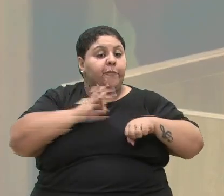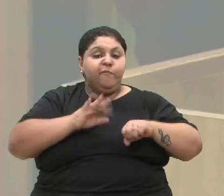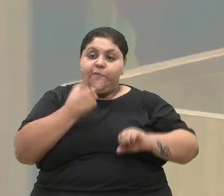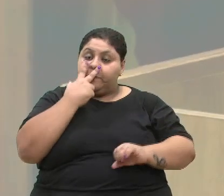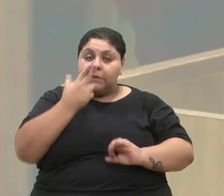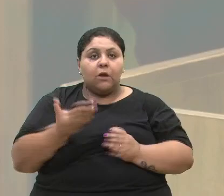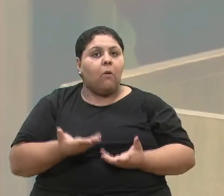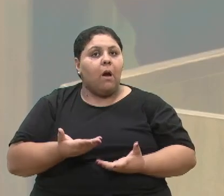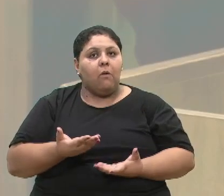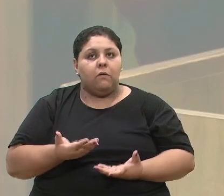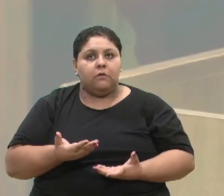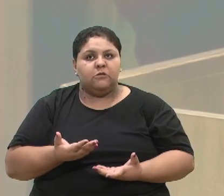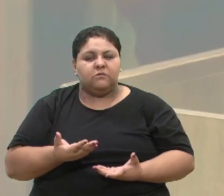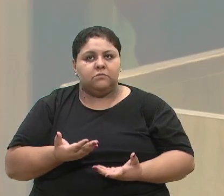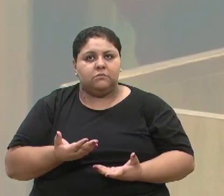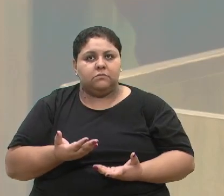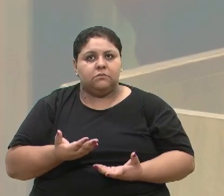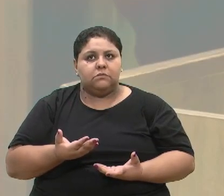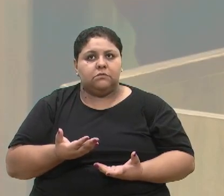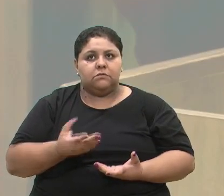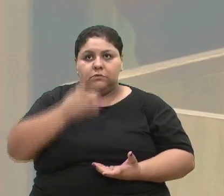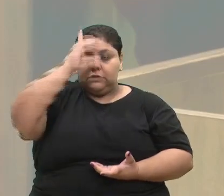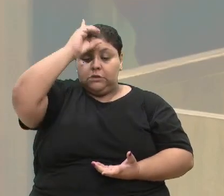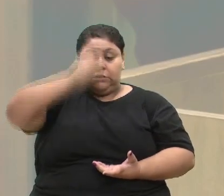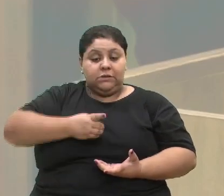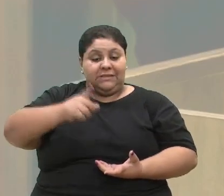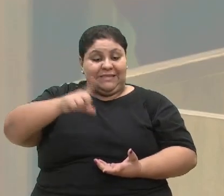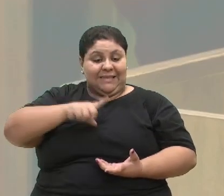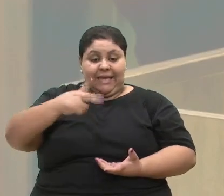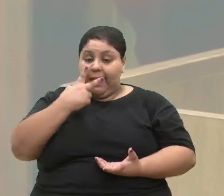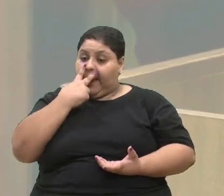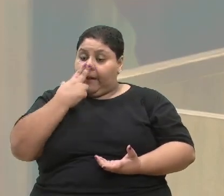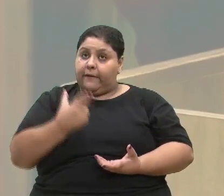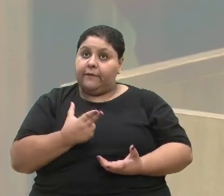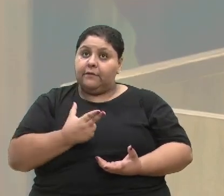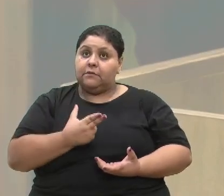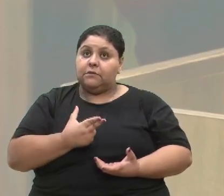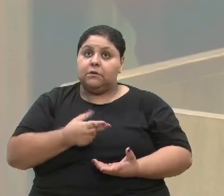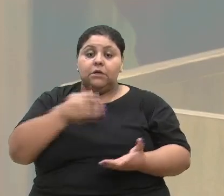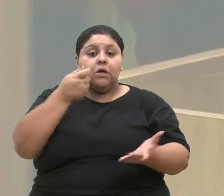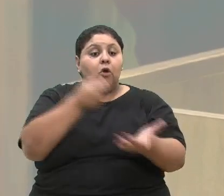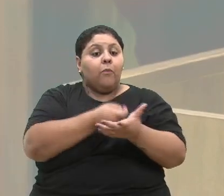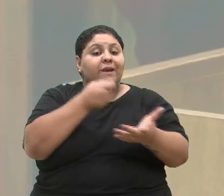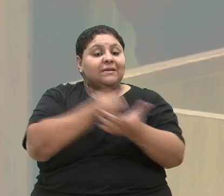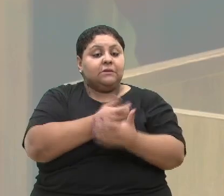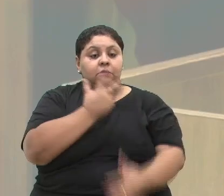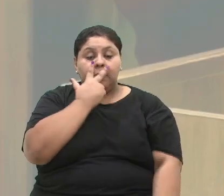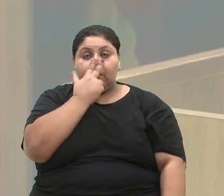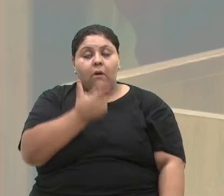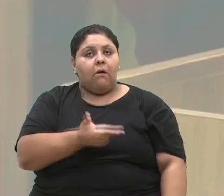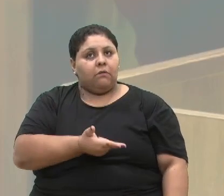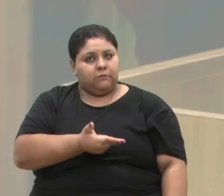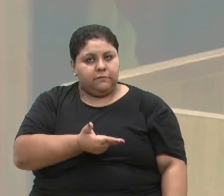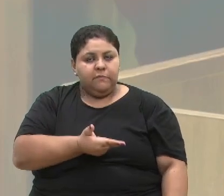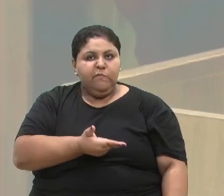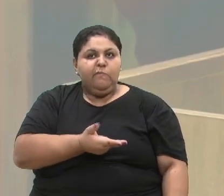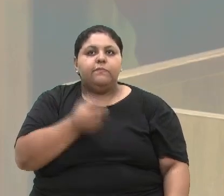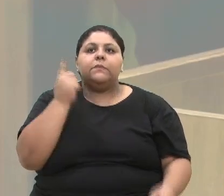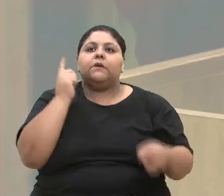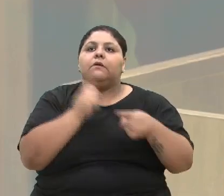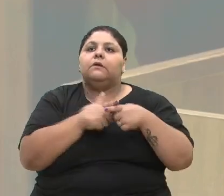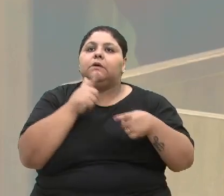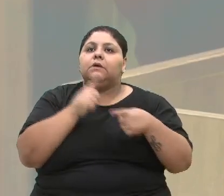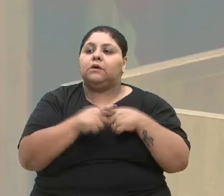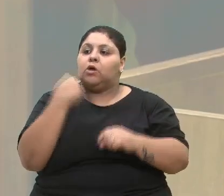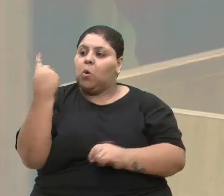mesmo. O direito tem que ser o mesmo. O dever tem que ser o mesmo. Por que